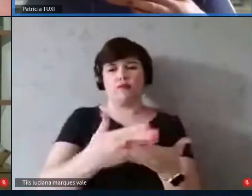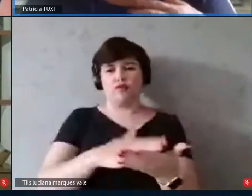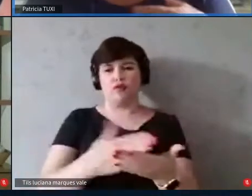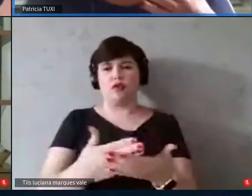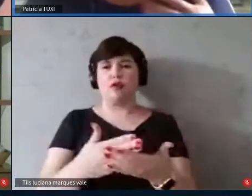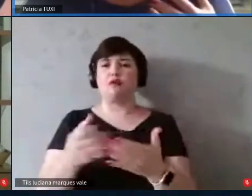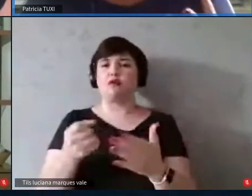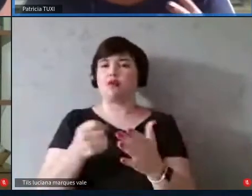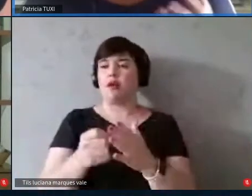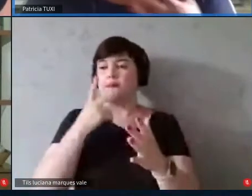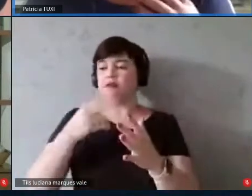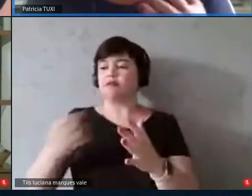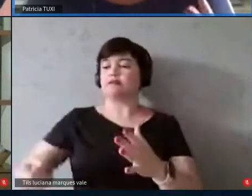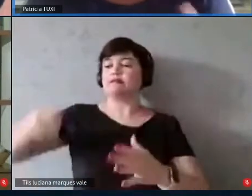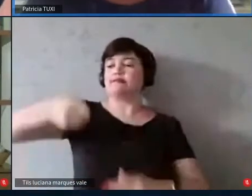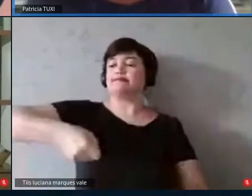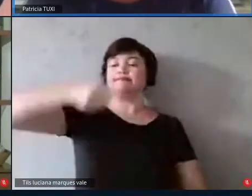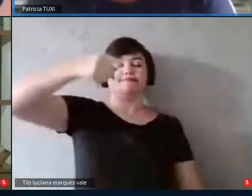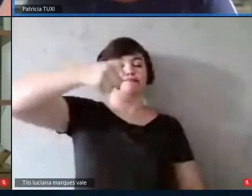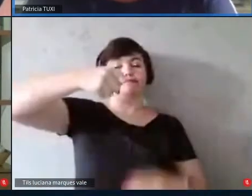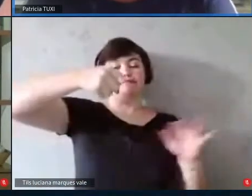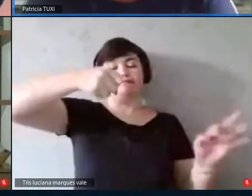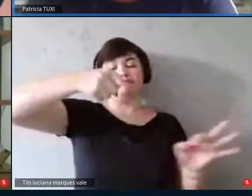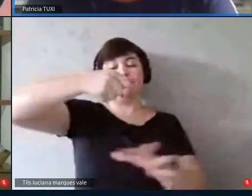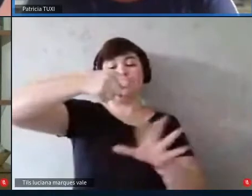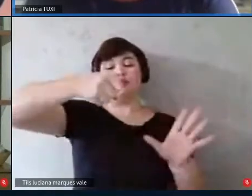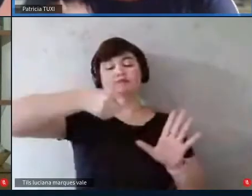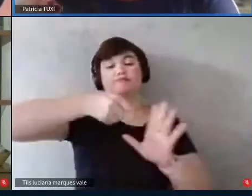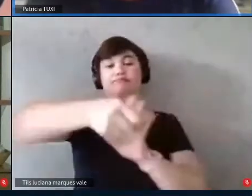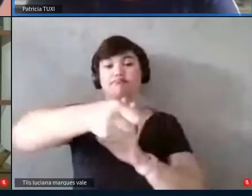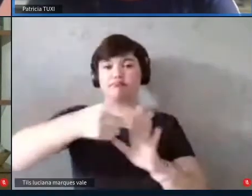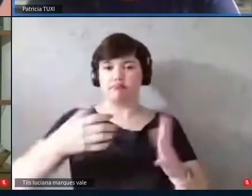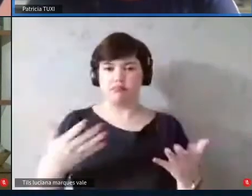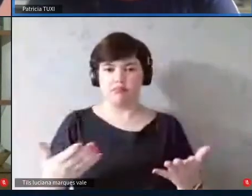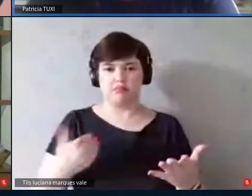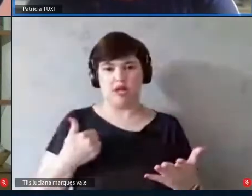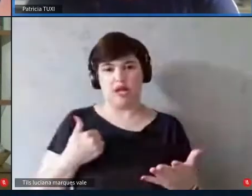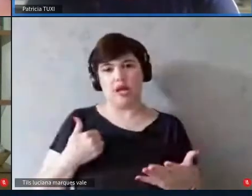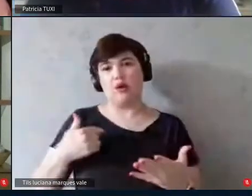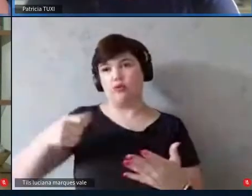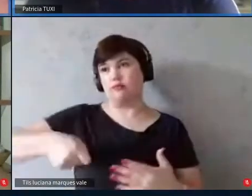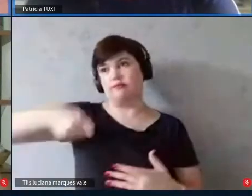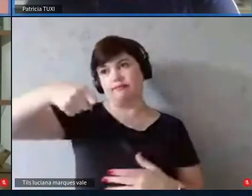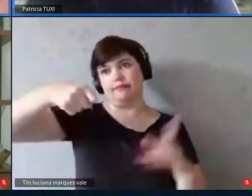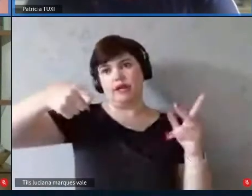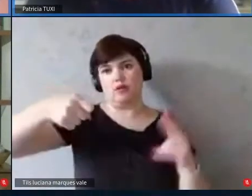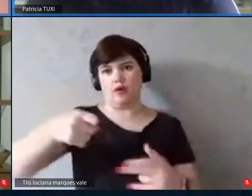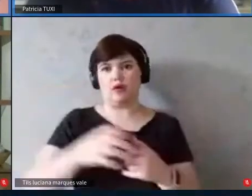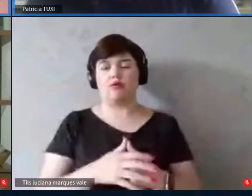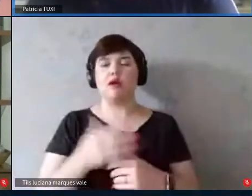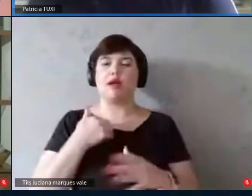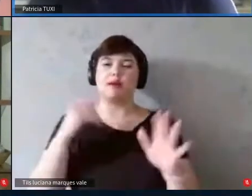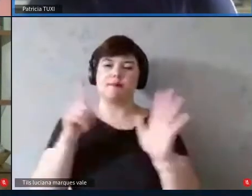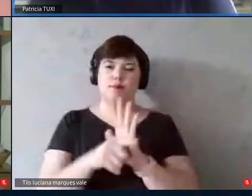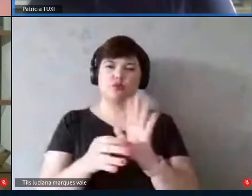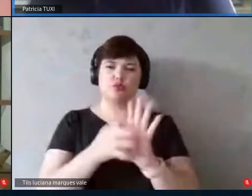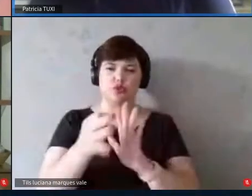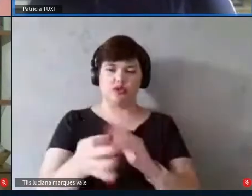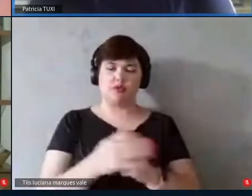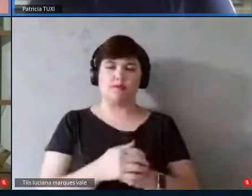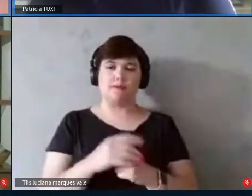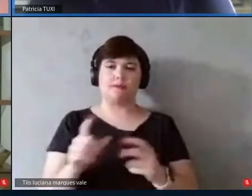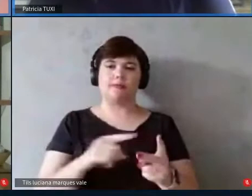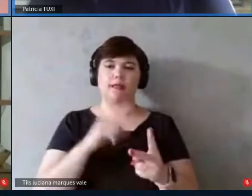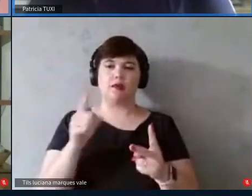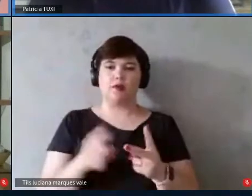vinham no pacote, né? Porque vocês vieram no pacote, eu vim no pacote. Essa é a minha primeira sugestão. Outra